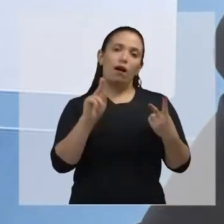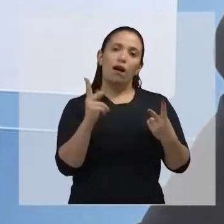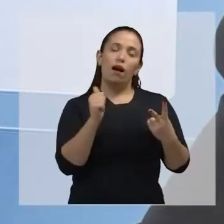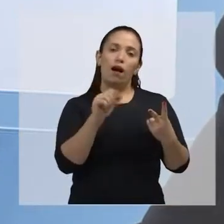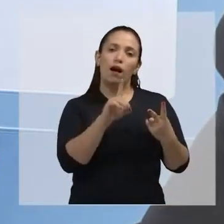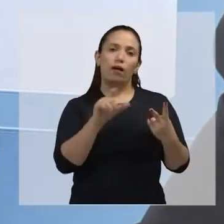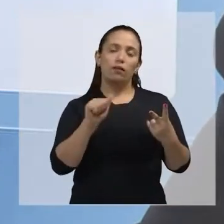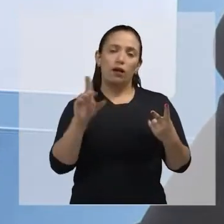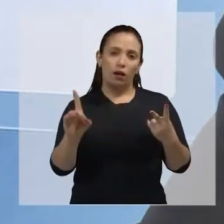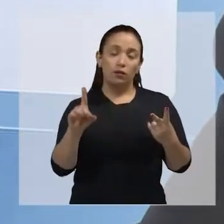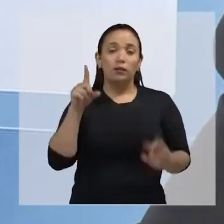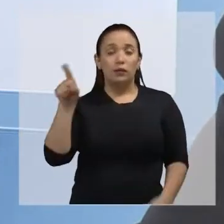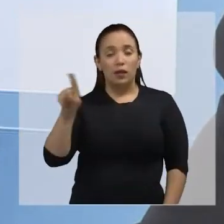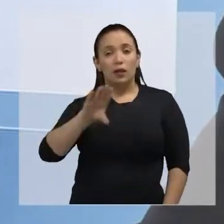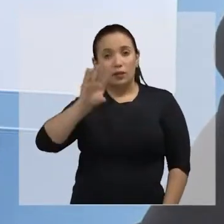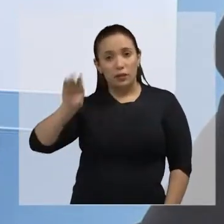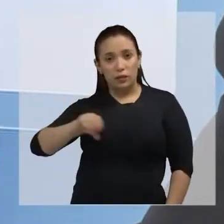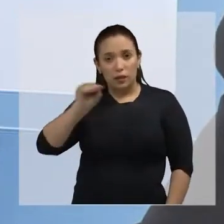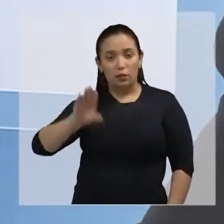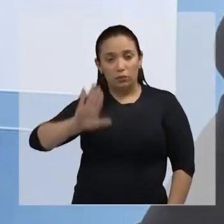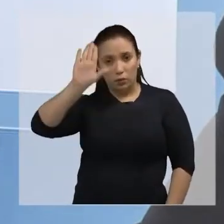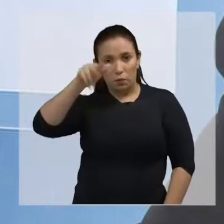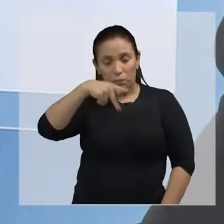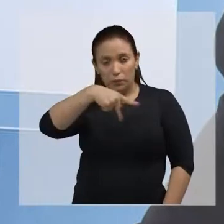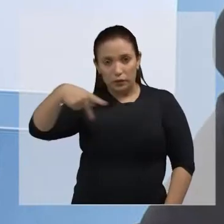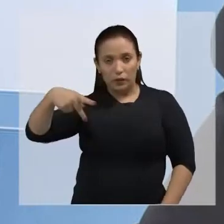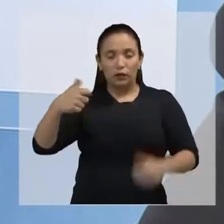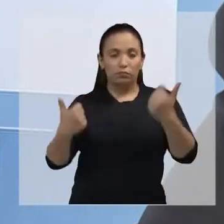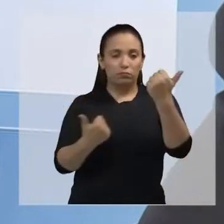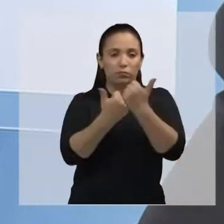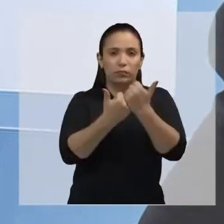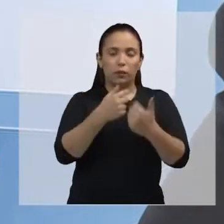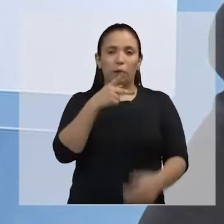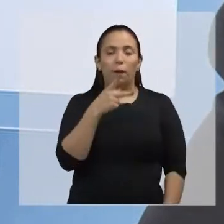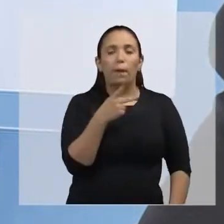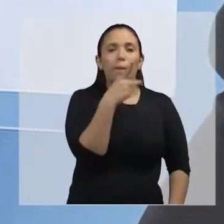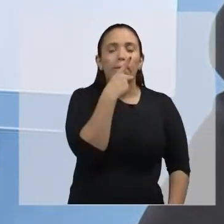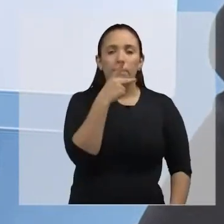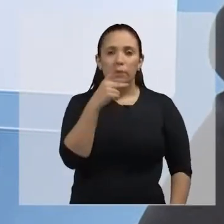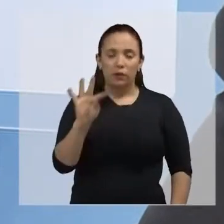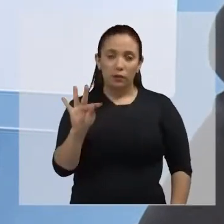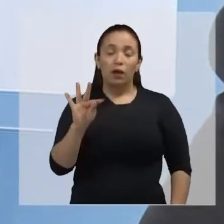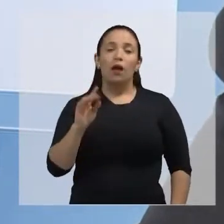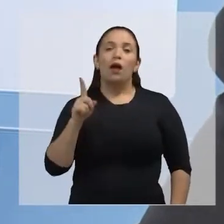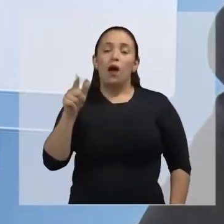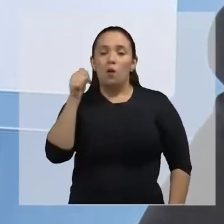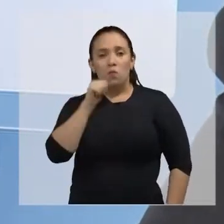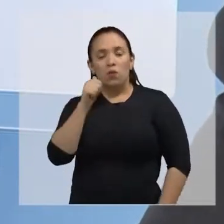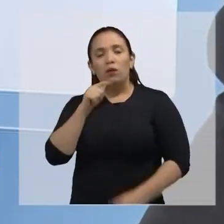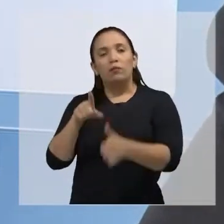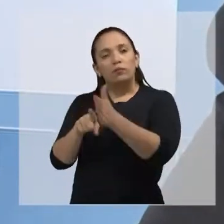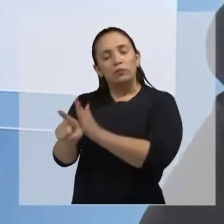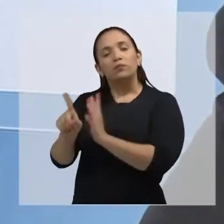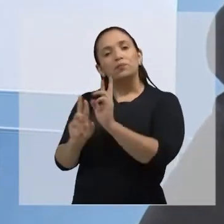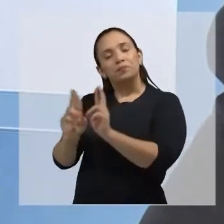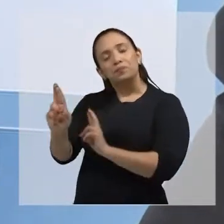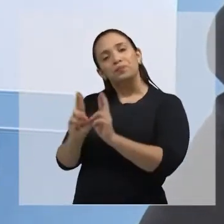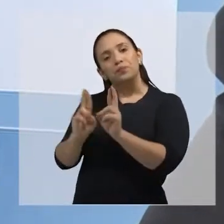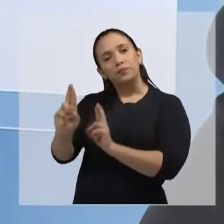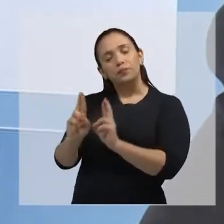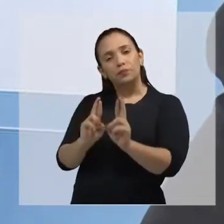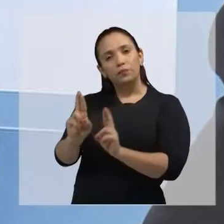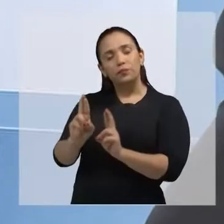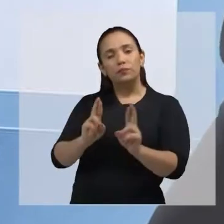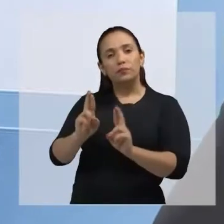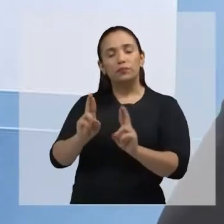vice, Ciro, candidato a presidente, Fernando Haddad, como vice do PT. E a jornalista falou, a nossa colega falou nessa